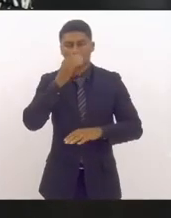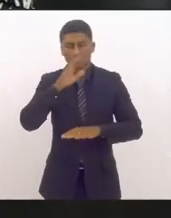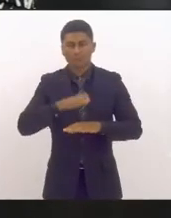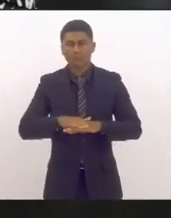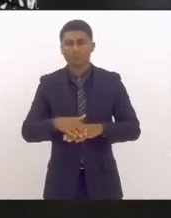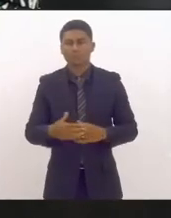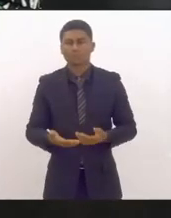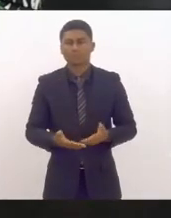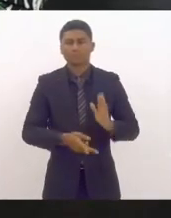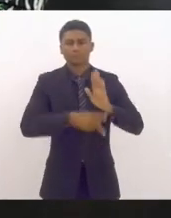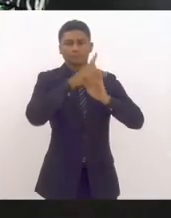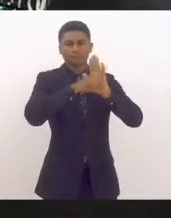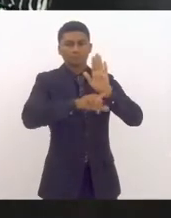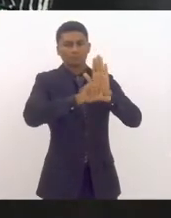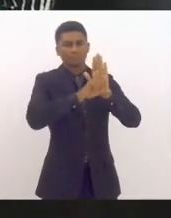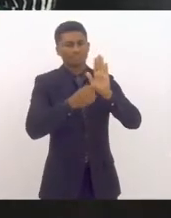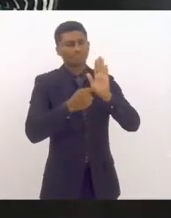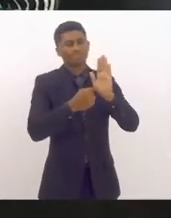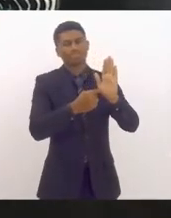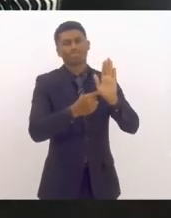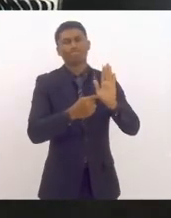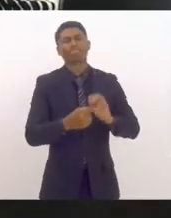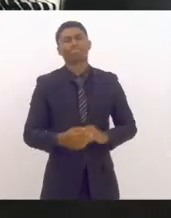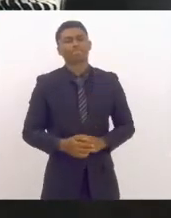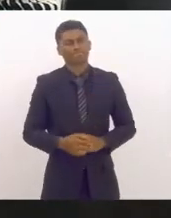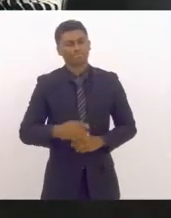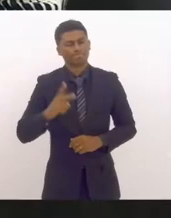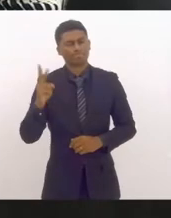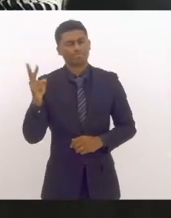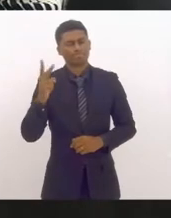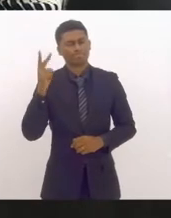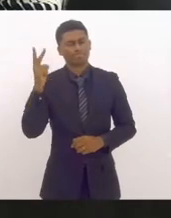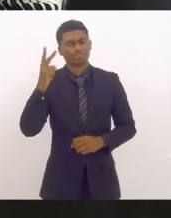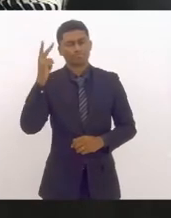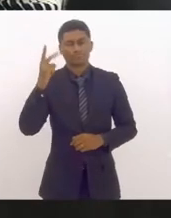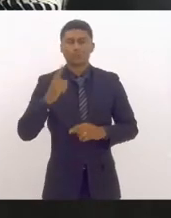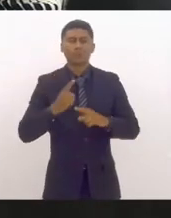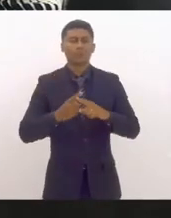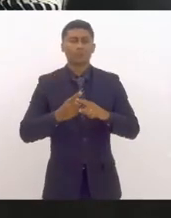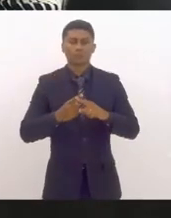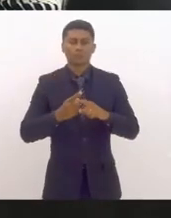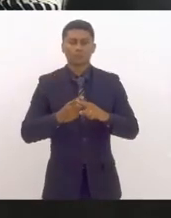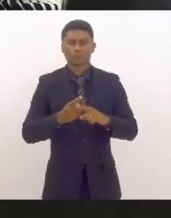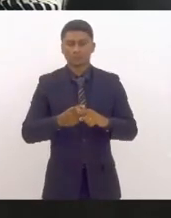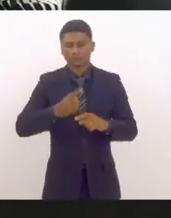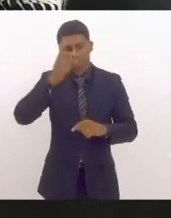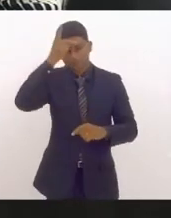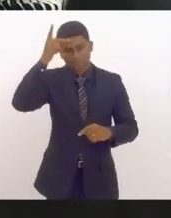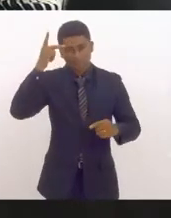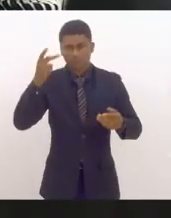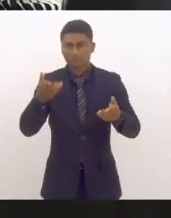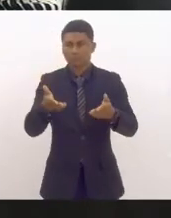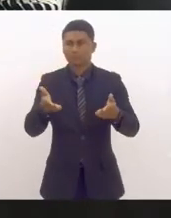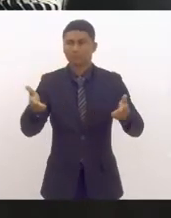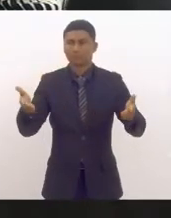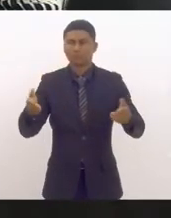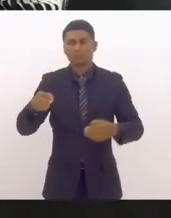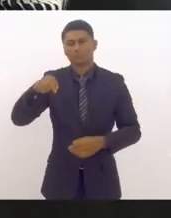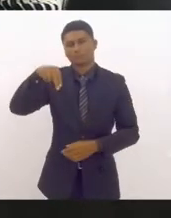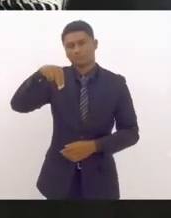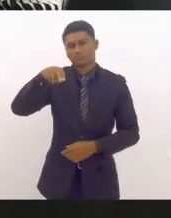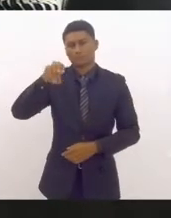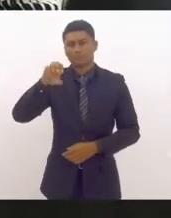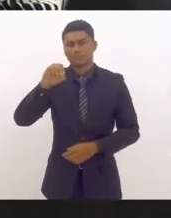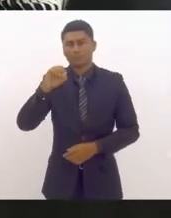Trata-se de um PL de grande valor, pois atende a uma necessidade das pessoas portadoras de